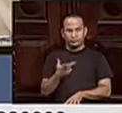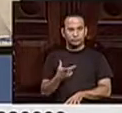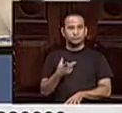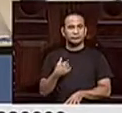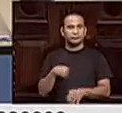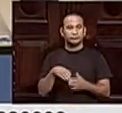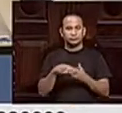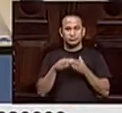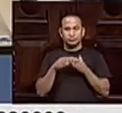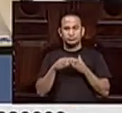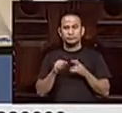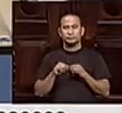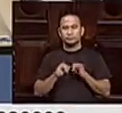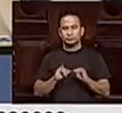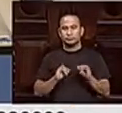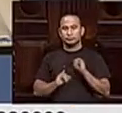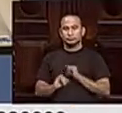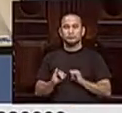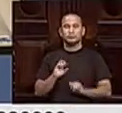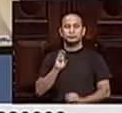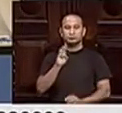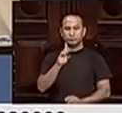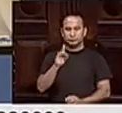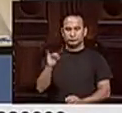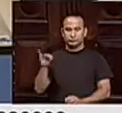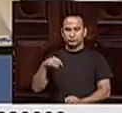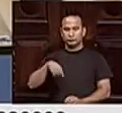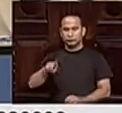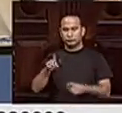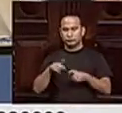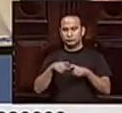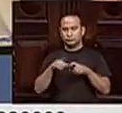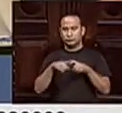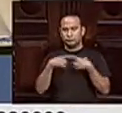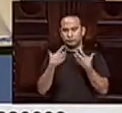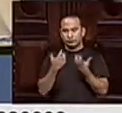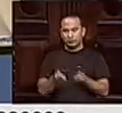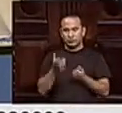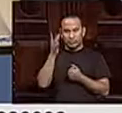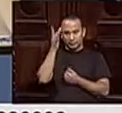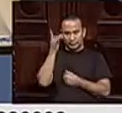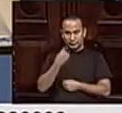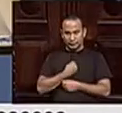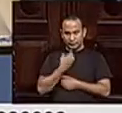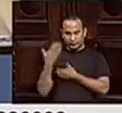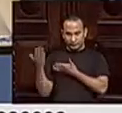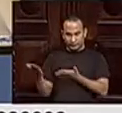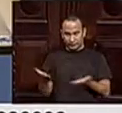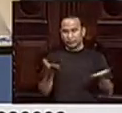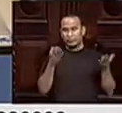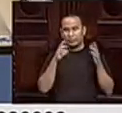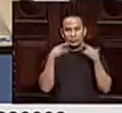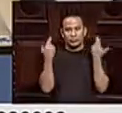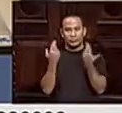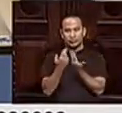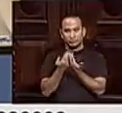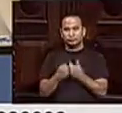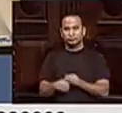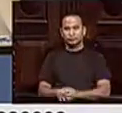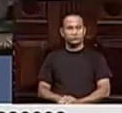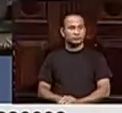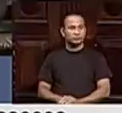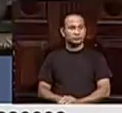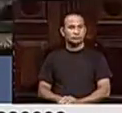presidir. Então, um dos 5 dias, ele foi hoje ao médico e possivelmente amanhã estará presidindo a sessão. O